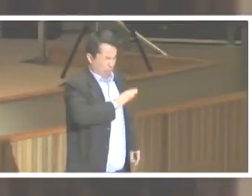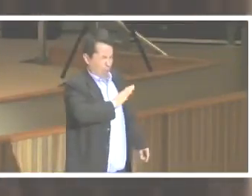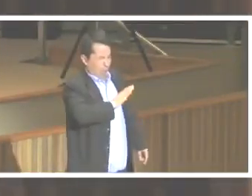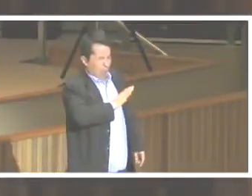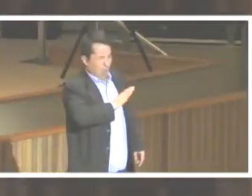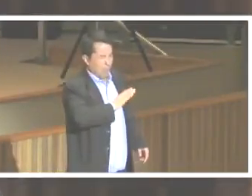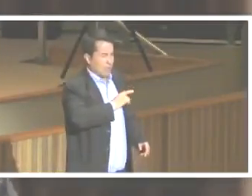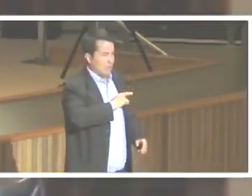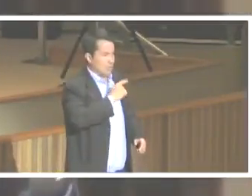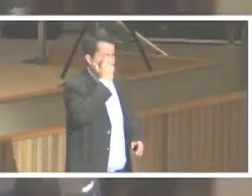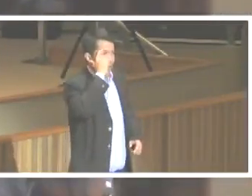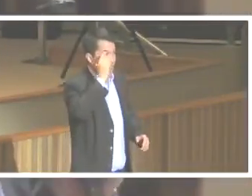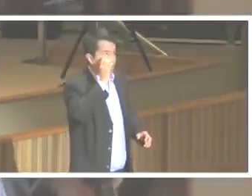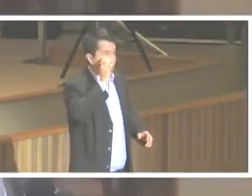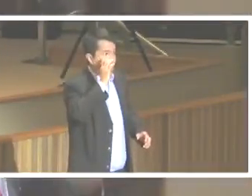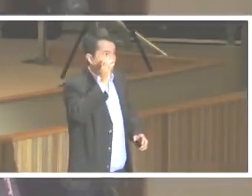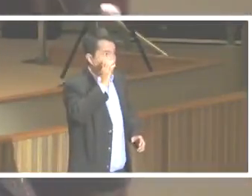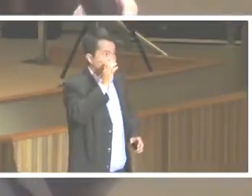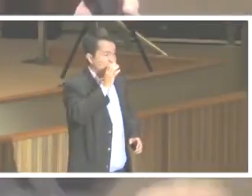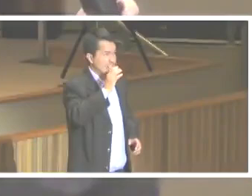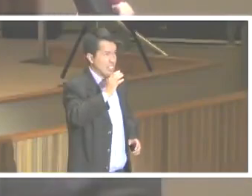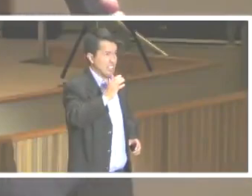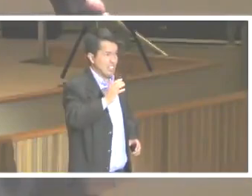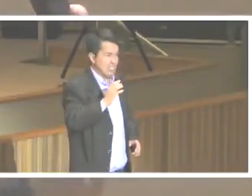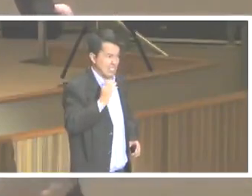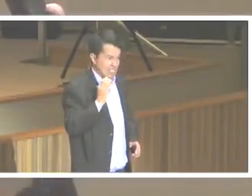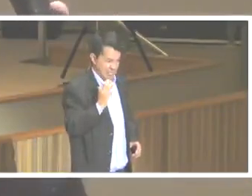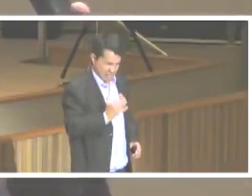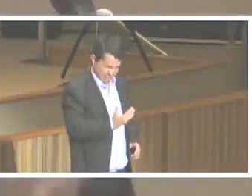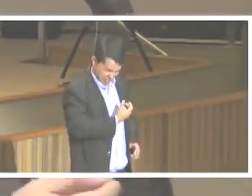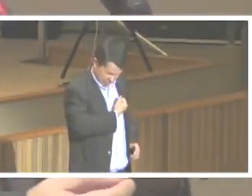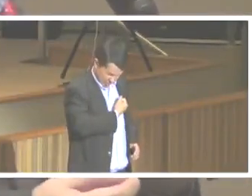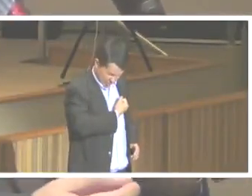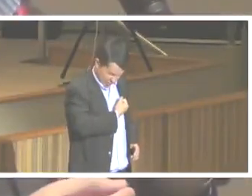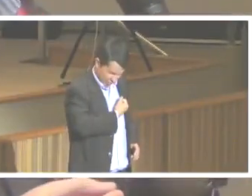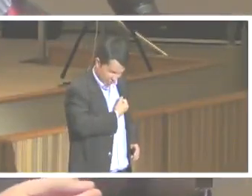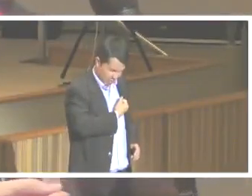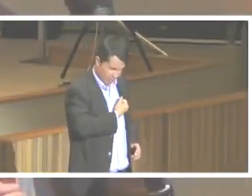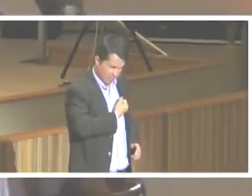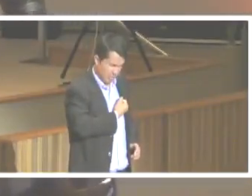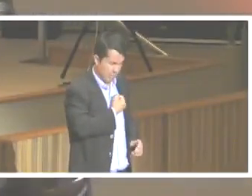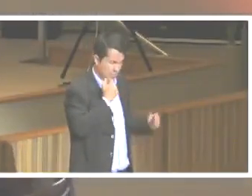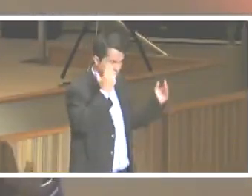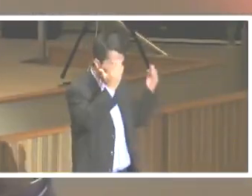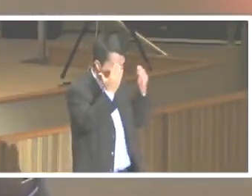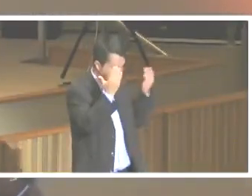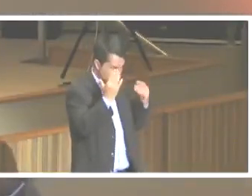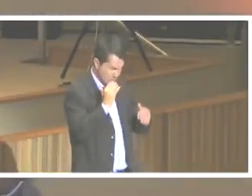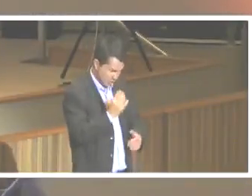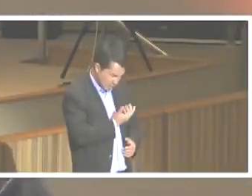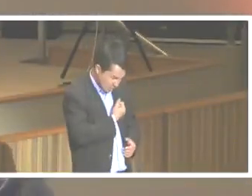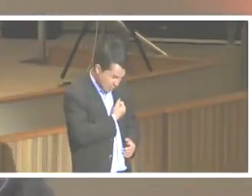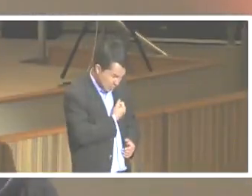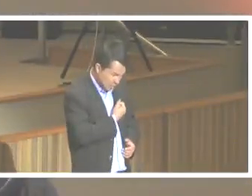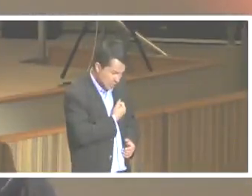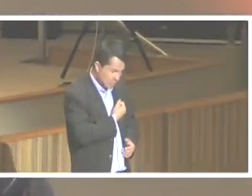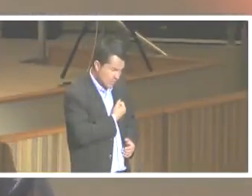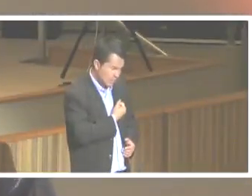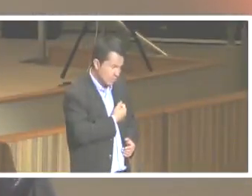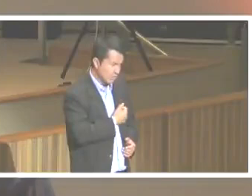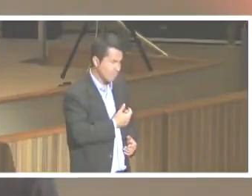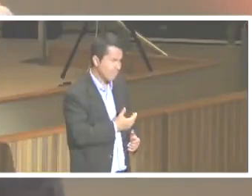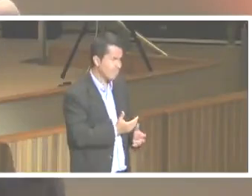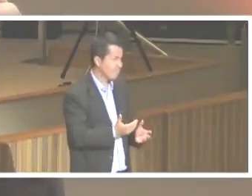coração ele disse assim que salvação pequena que é a sua que só